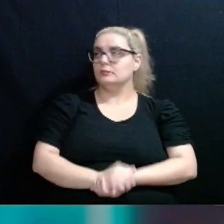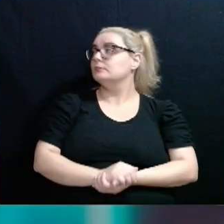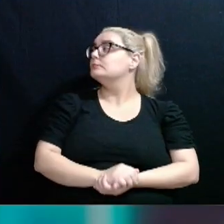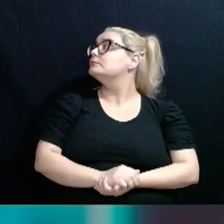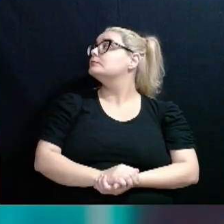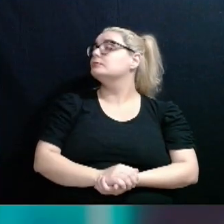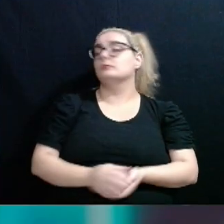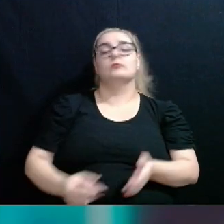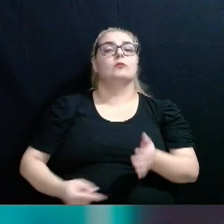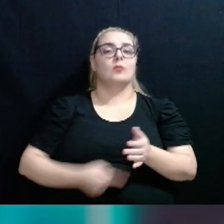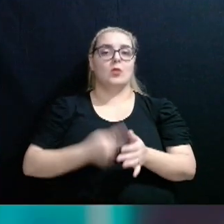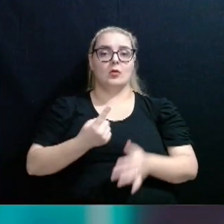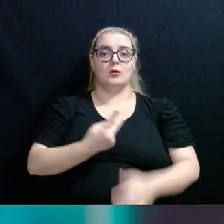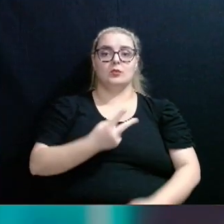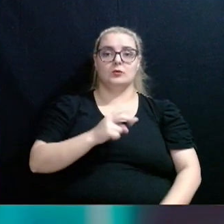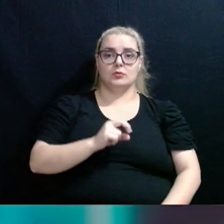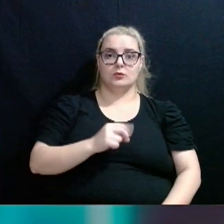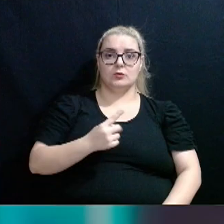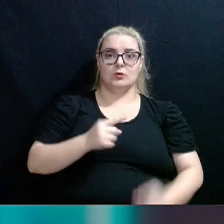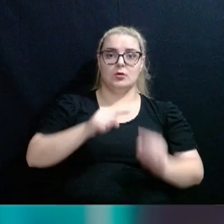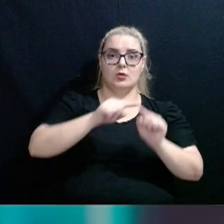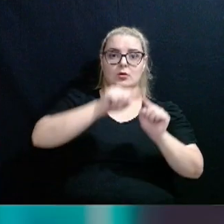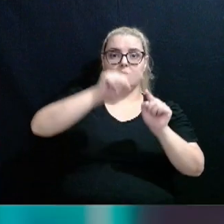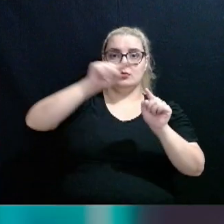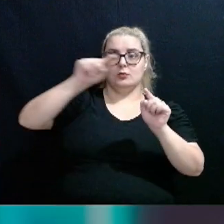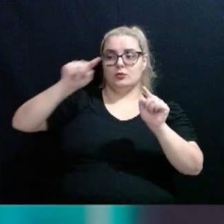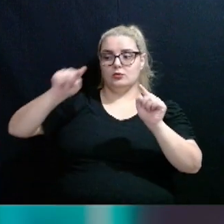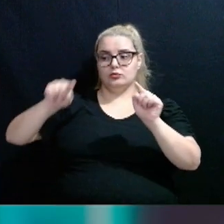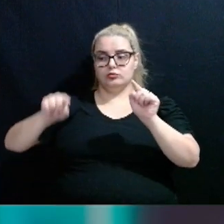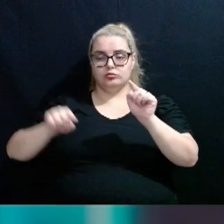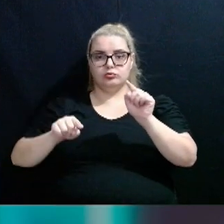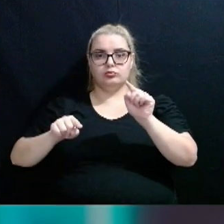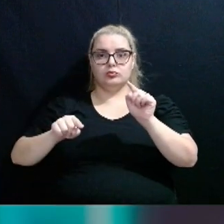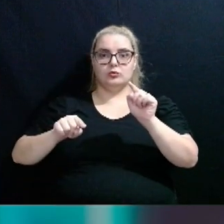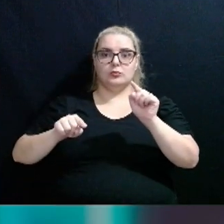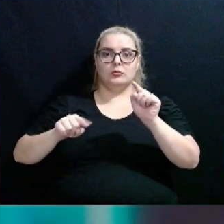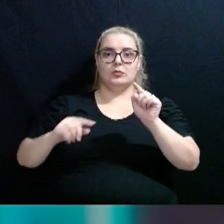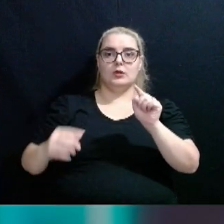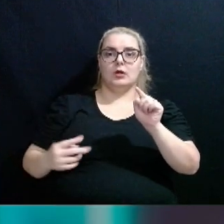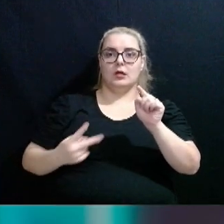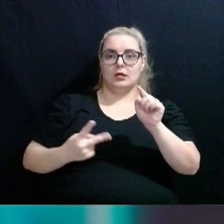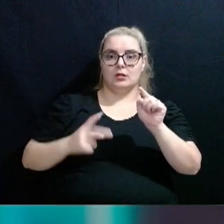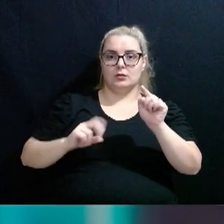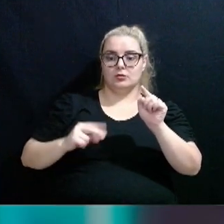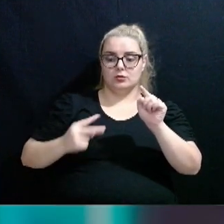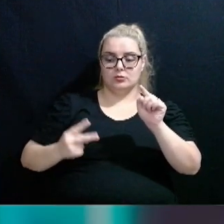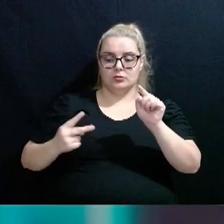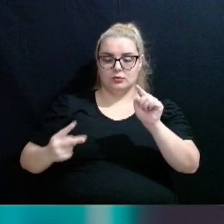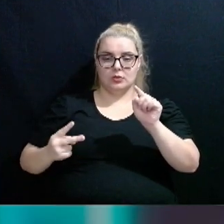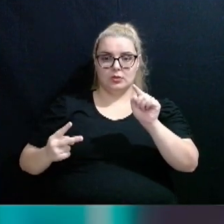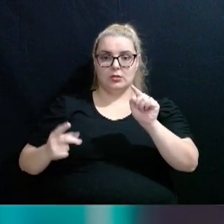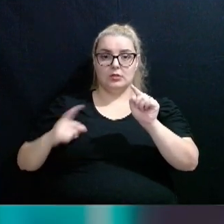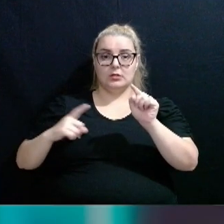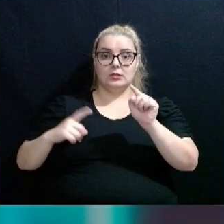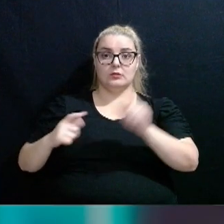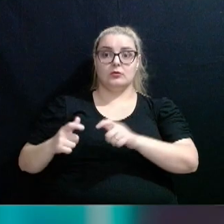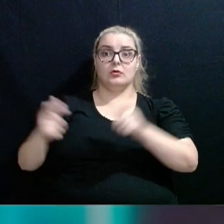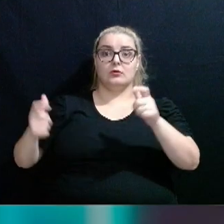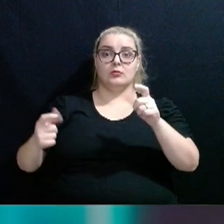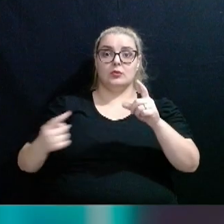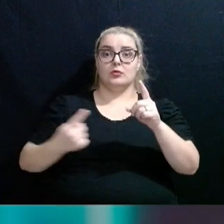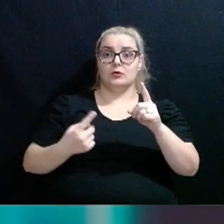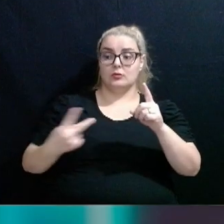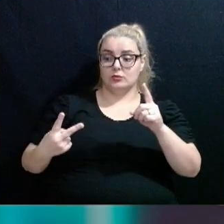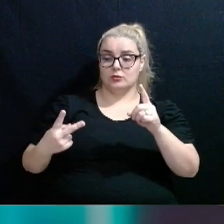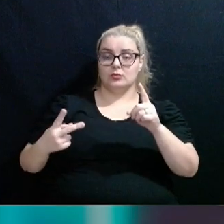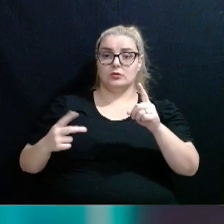2001, e depois vocês veem uma linha, né? Chegando em 2022, houve um aumento com 12 casos, depois